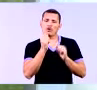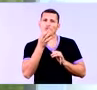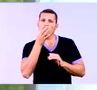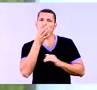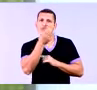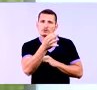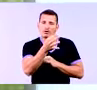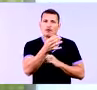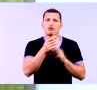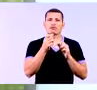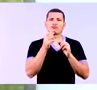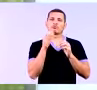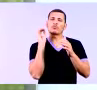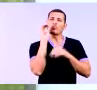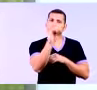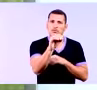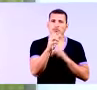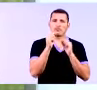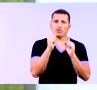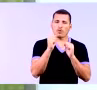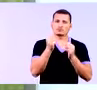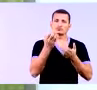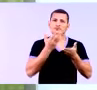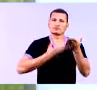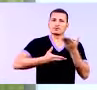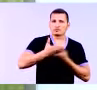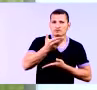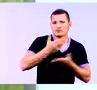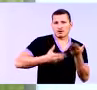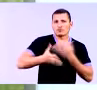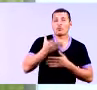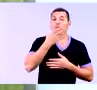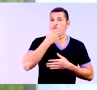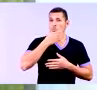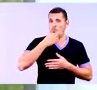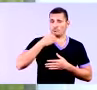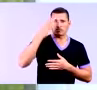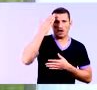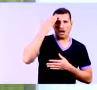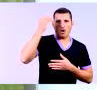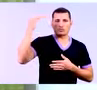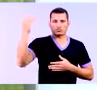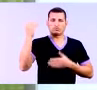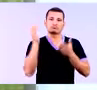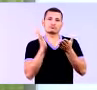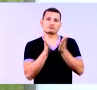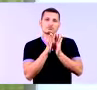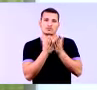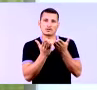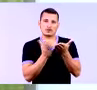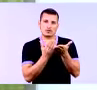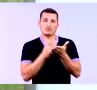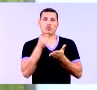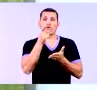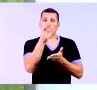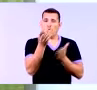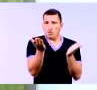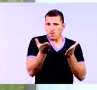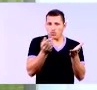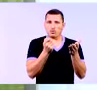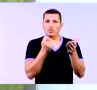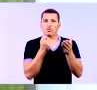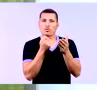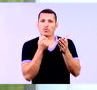leitores, ele pode receber uma interatividade com o autor do livro. Hoje, quando você compra um livro na internet, você